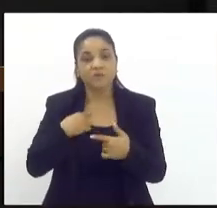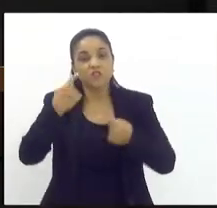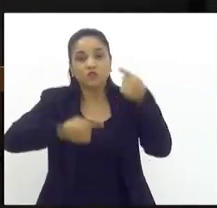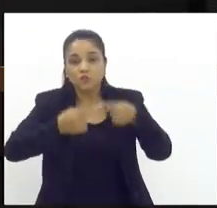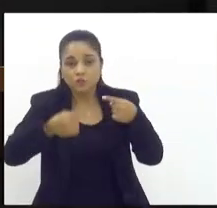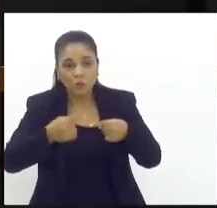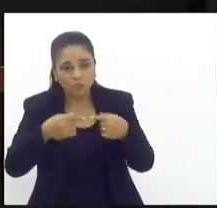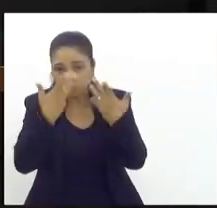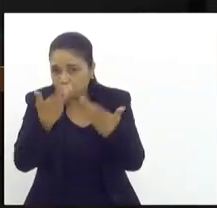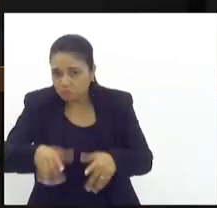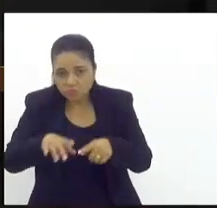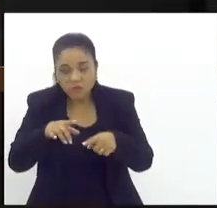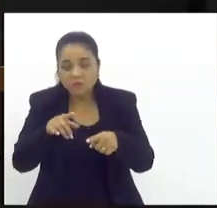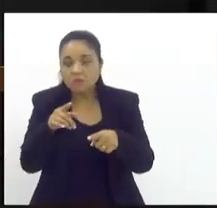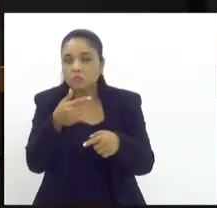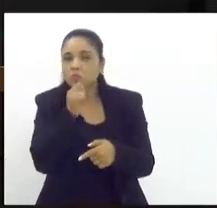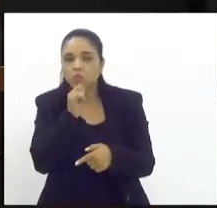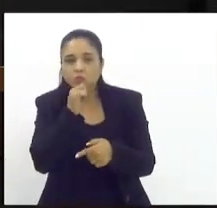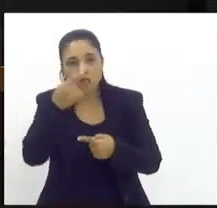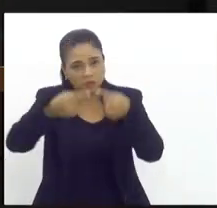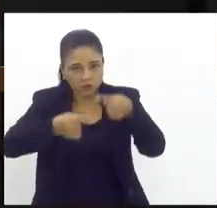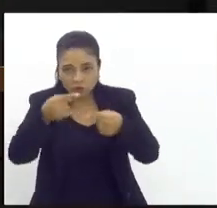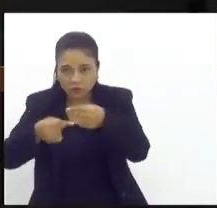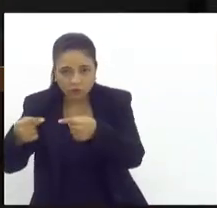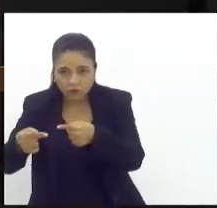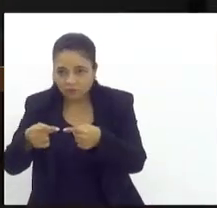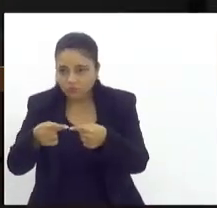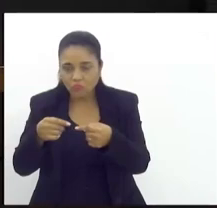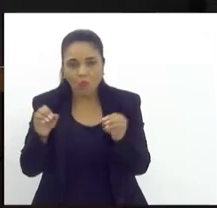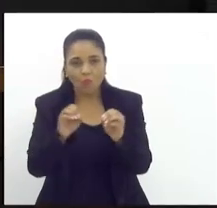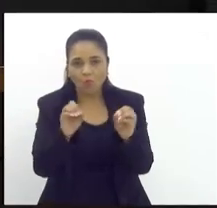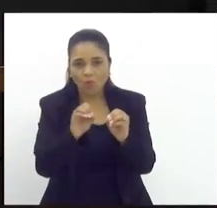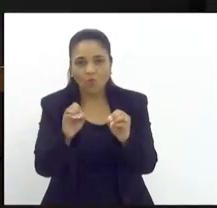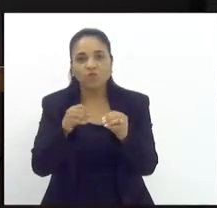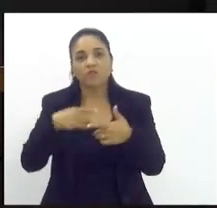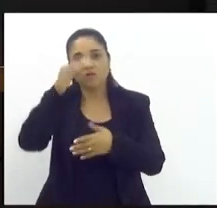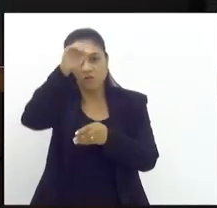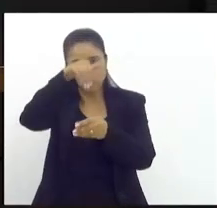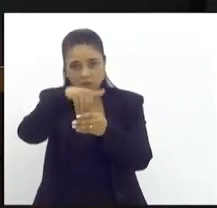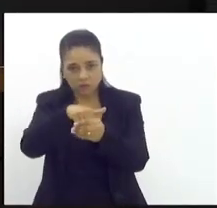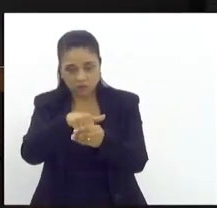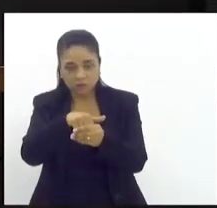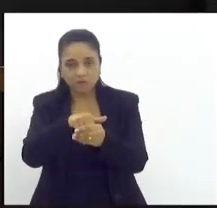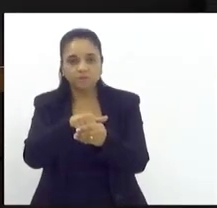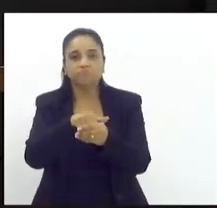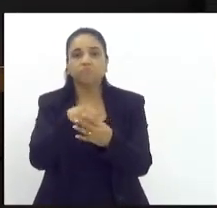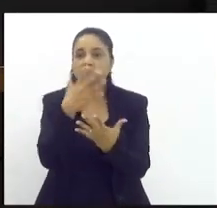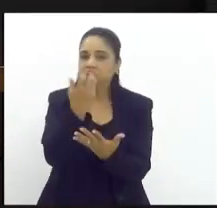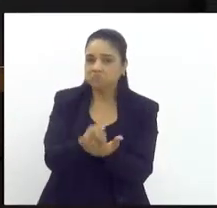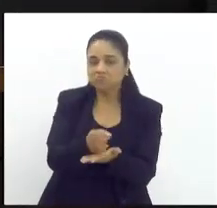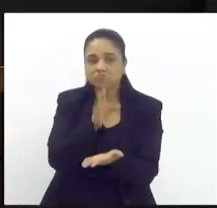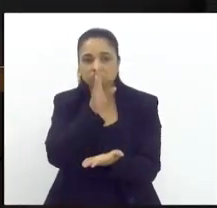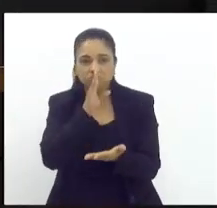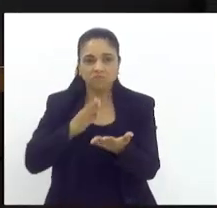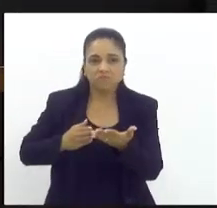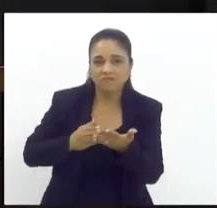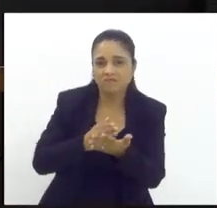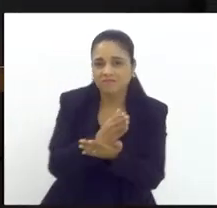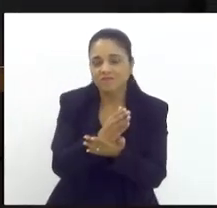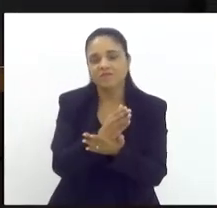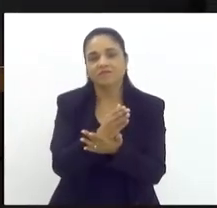não havendo quem quer discutir encerrada discussão em votação senhores que a própria irmã Deus como estão